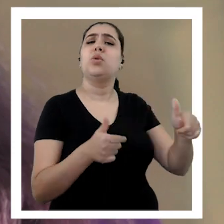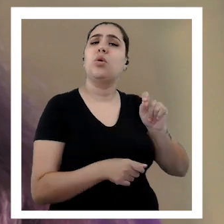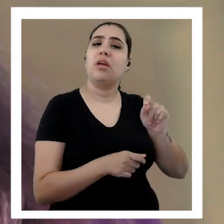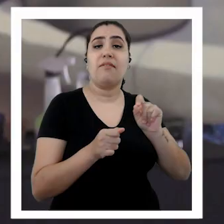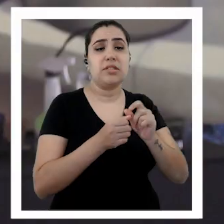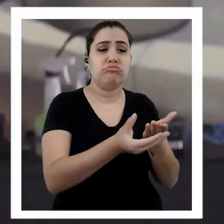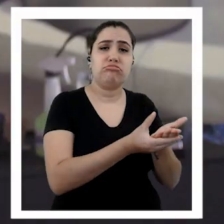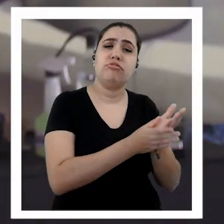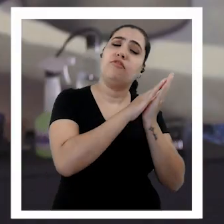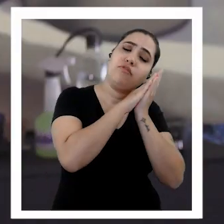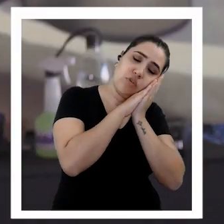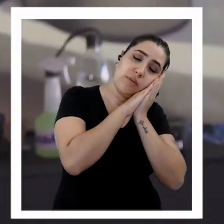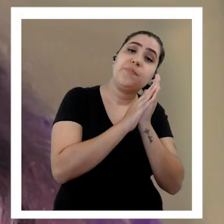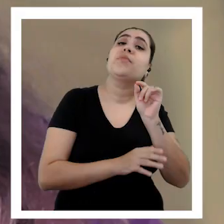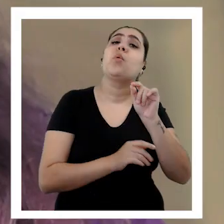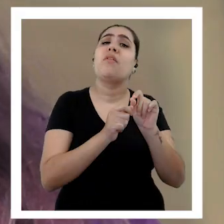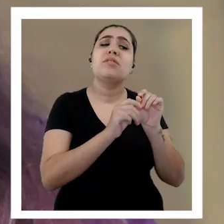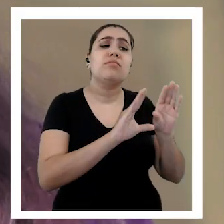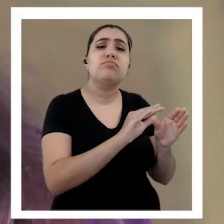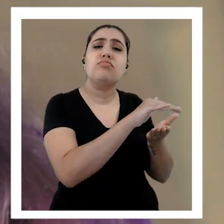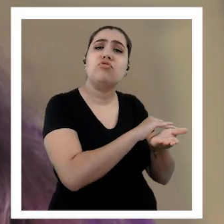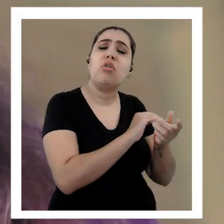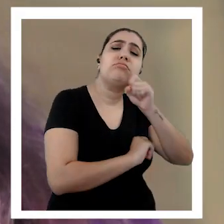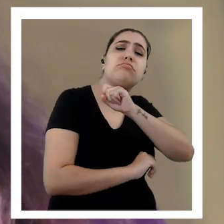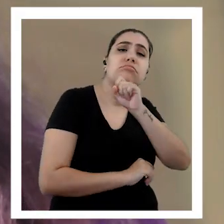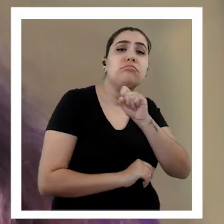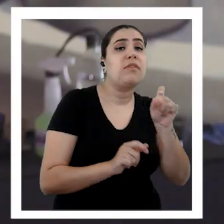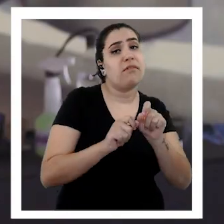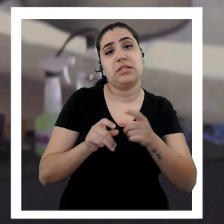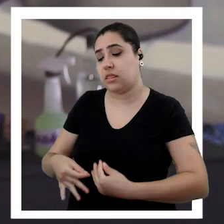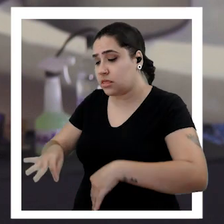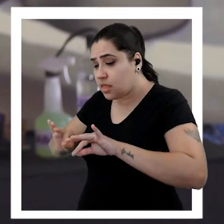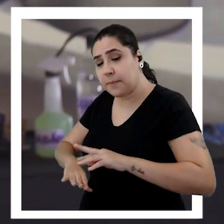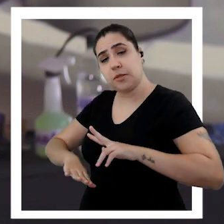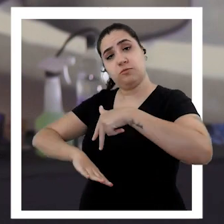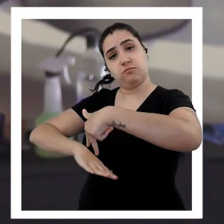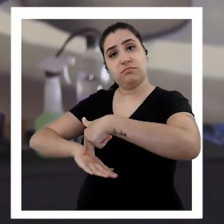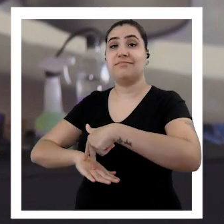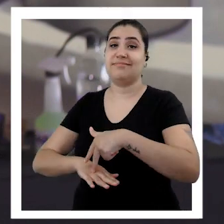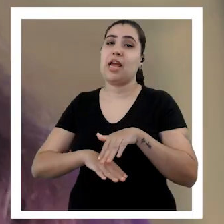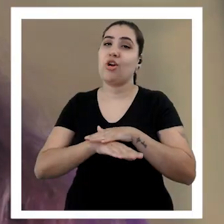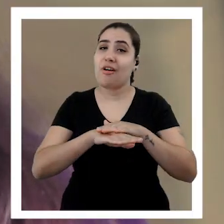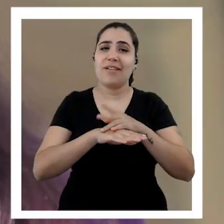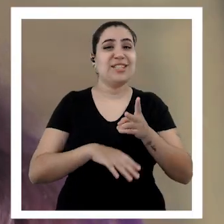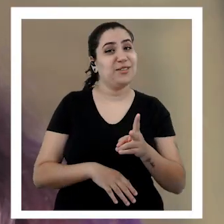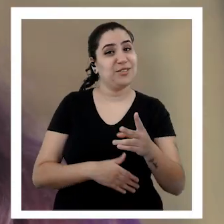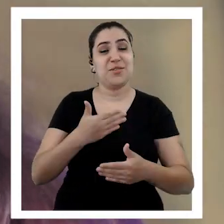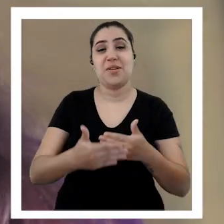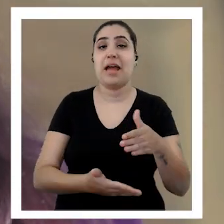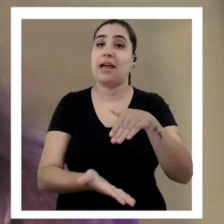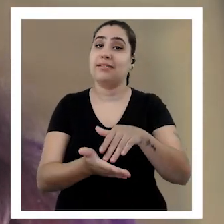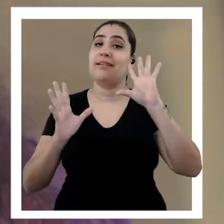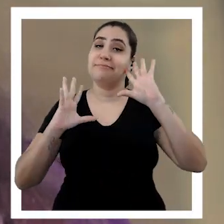velhos lençóis? Faremos fronhas. E o que farão com as velhas fronhas? Faremos tapetes com elas. E a conversa